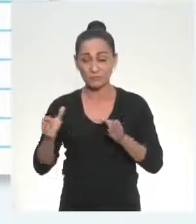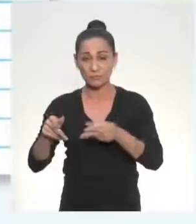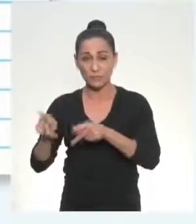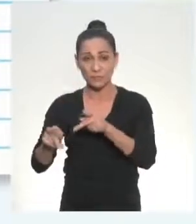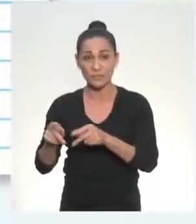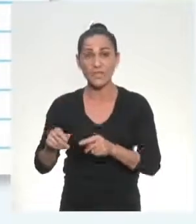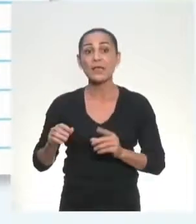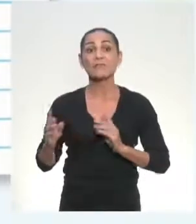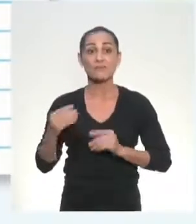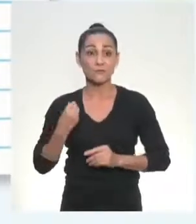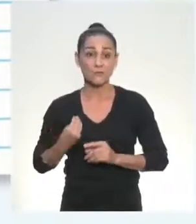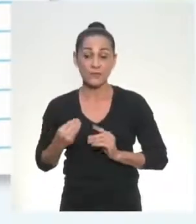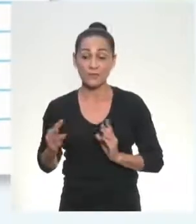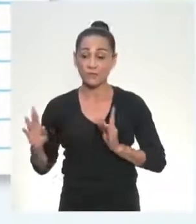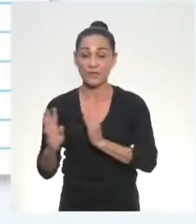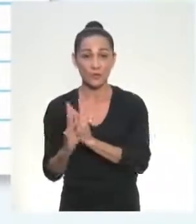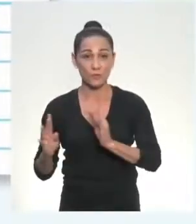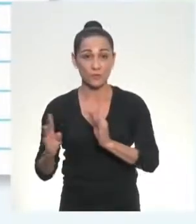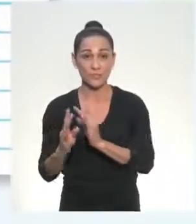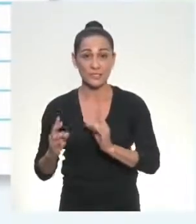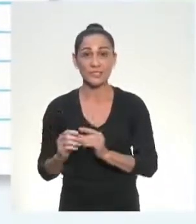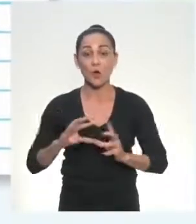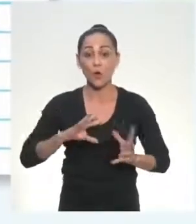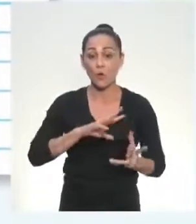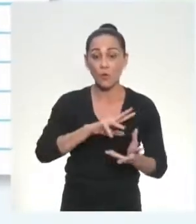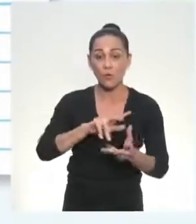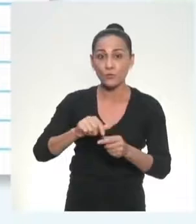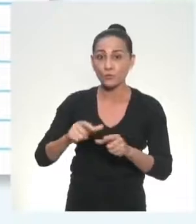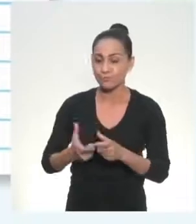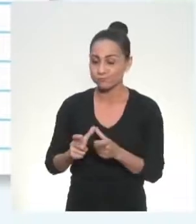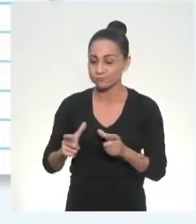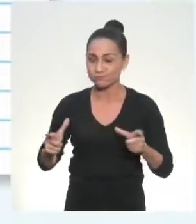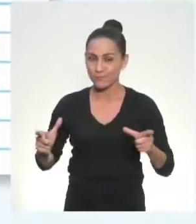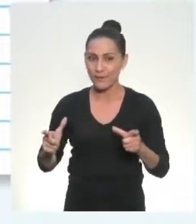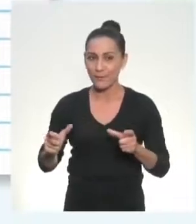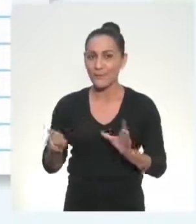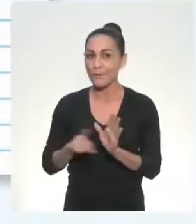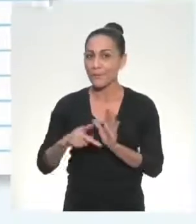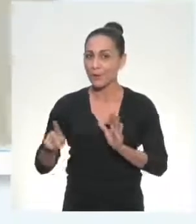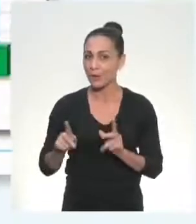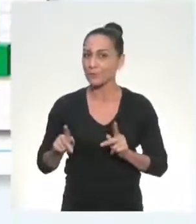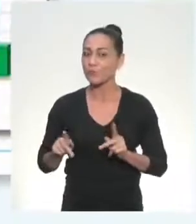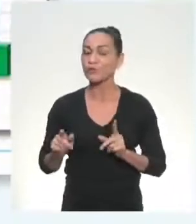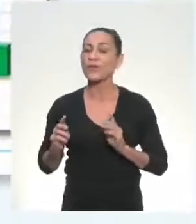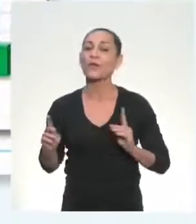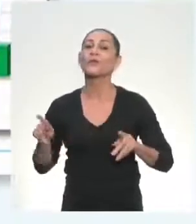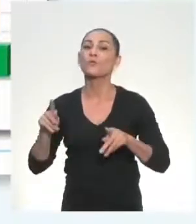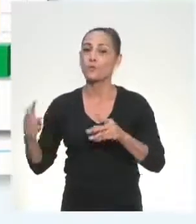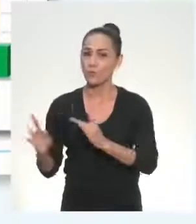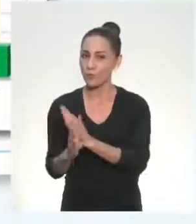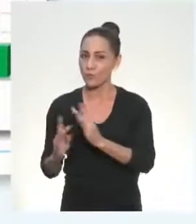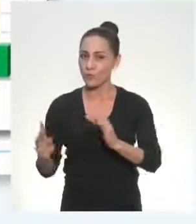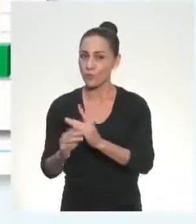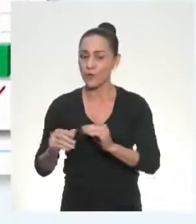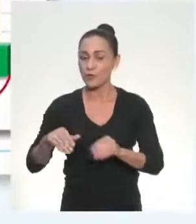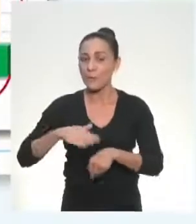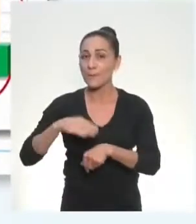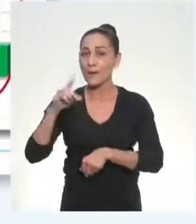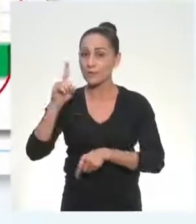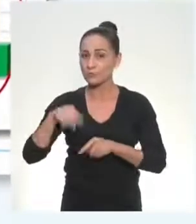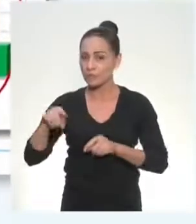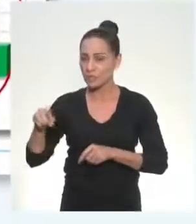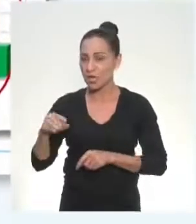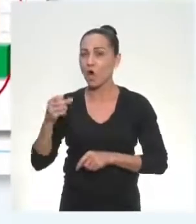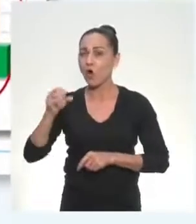ambientes urbanos. Portanto, o mundo é majoritariamente urbano. No Brasil, esse índice supera os 80%.